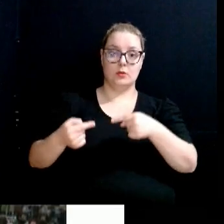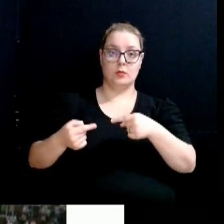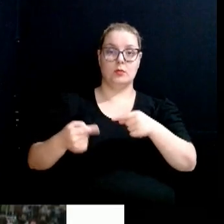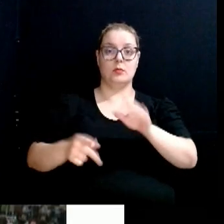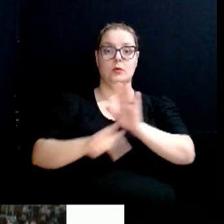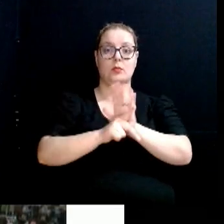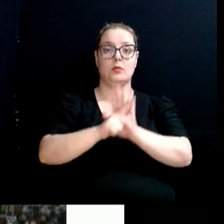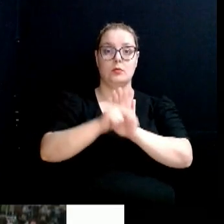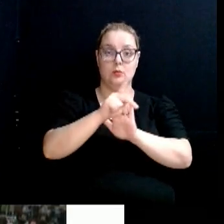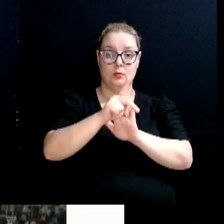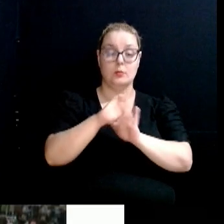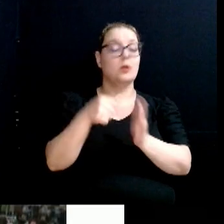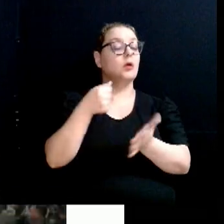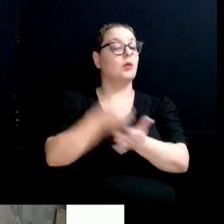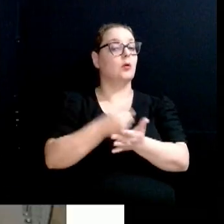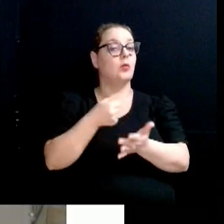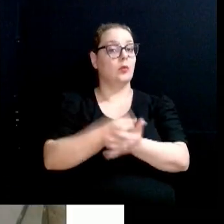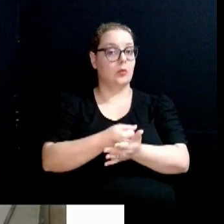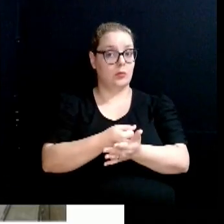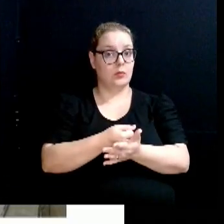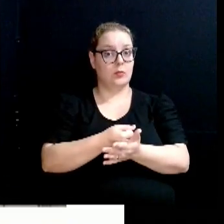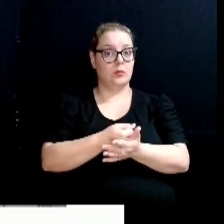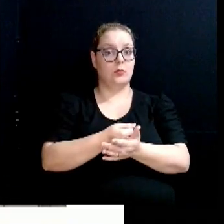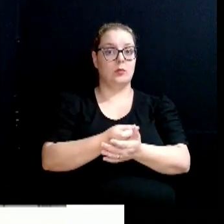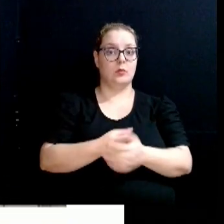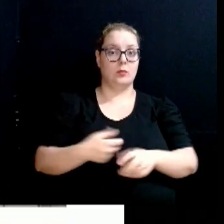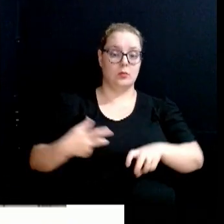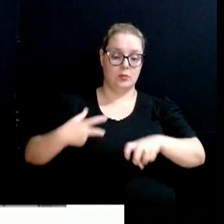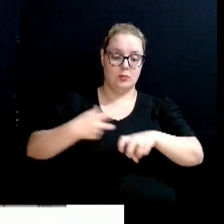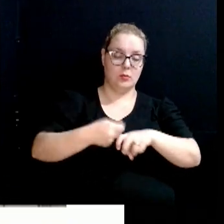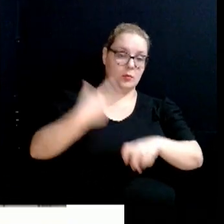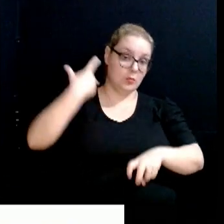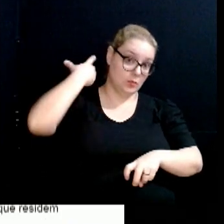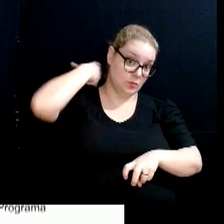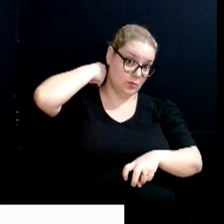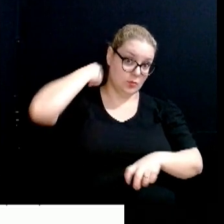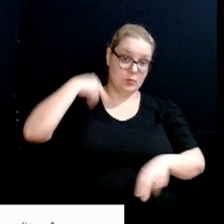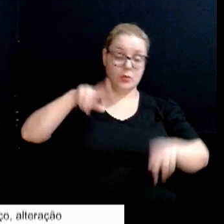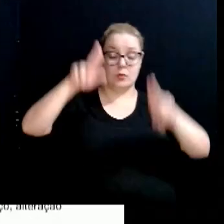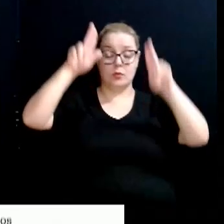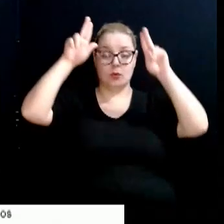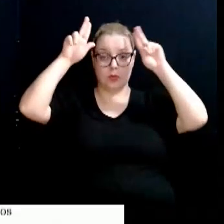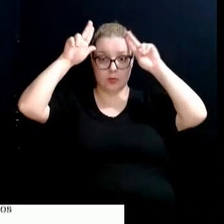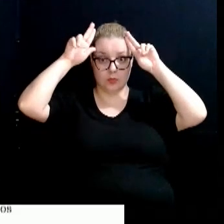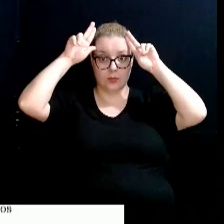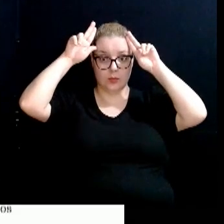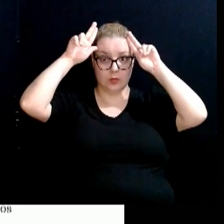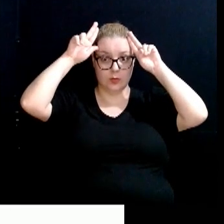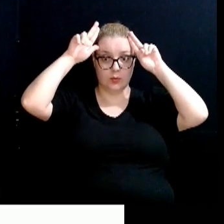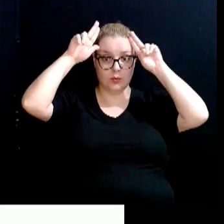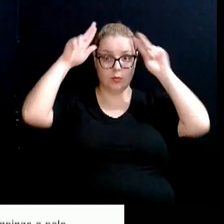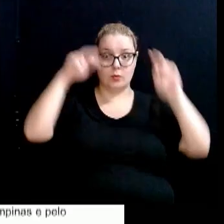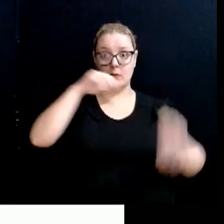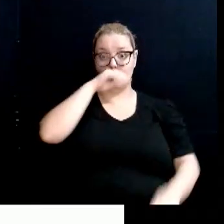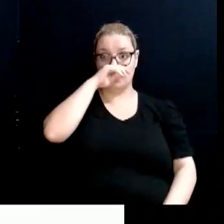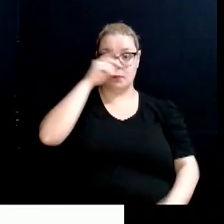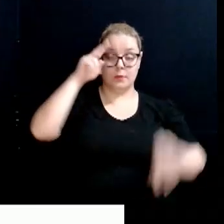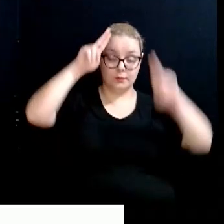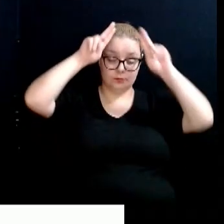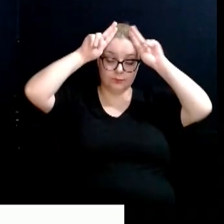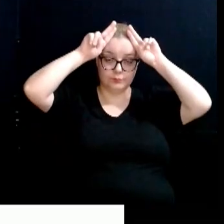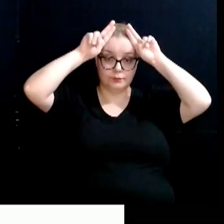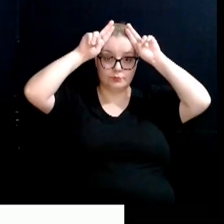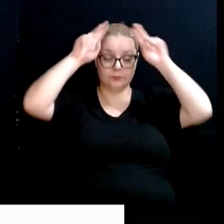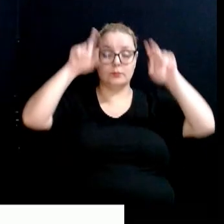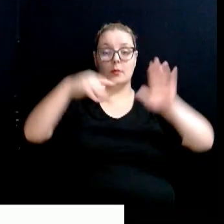torna obrigatória a microchipagem de pitbulls. Então eu vou mostrar aqui para você, ele é o destaque da pauta.